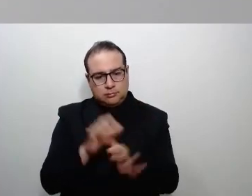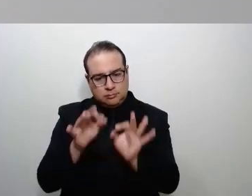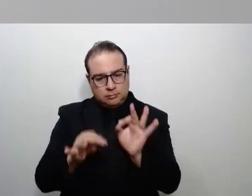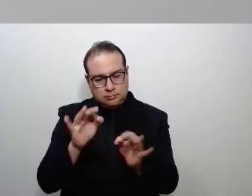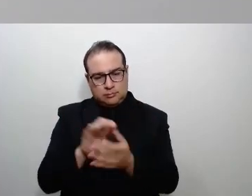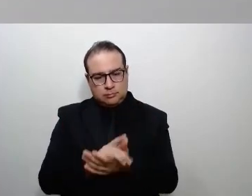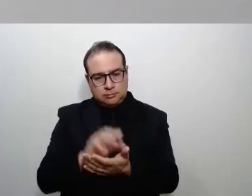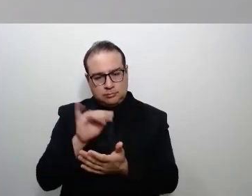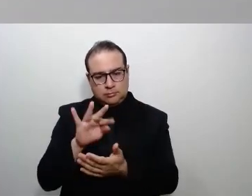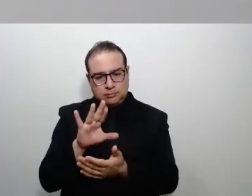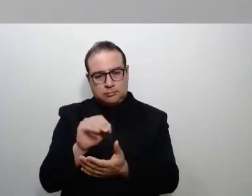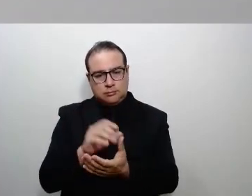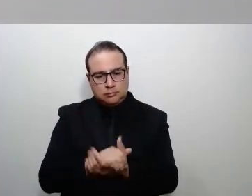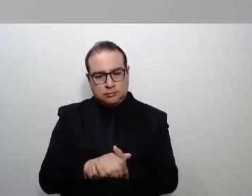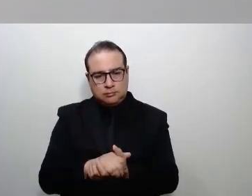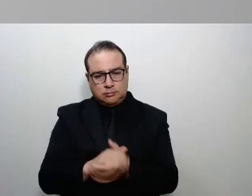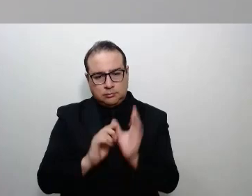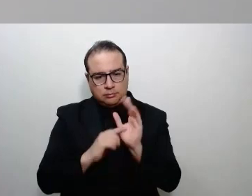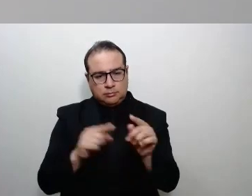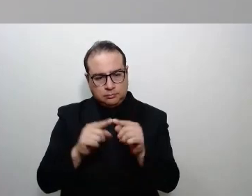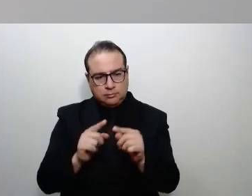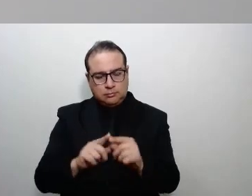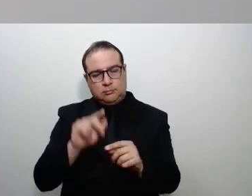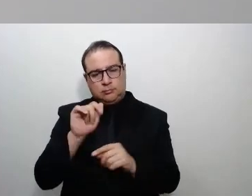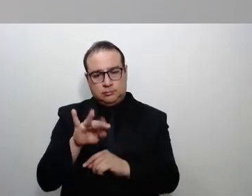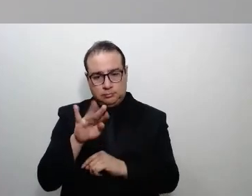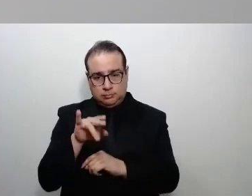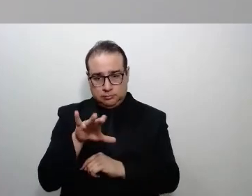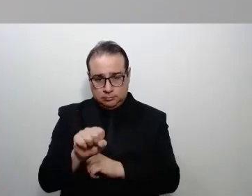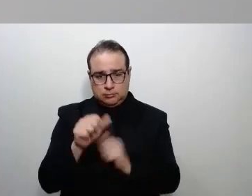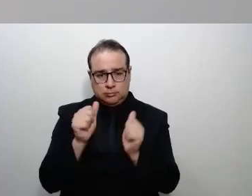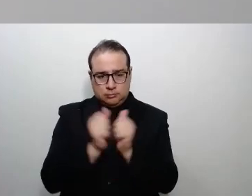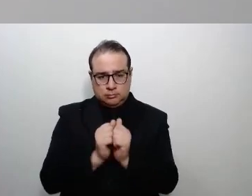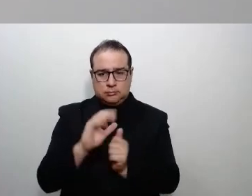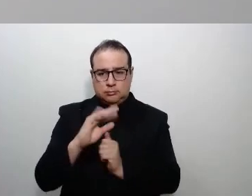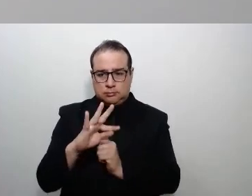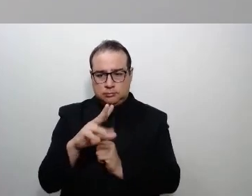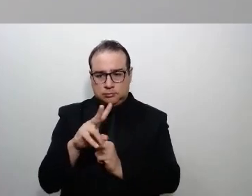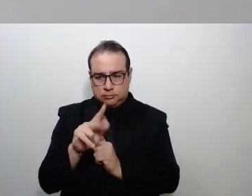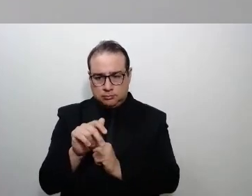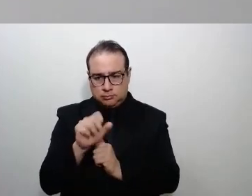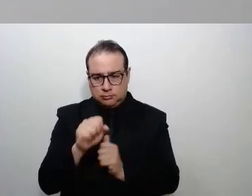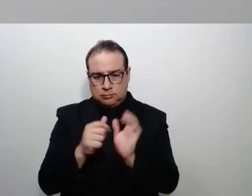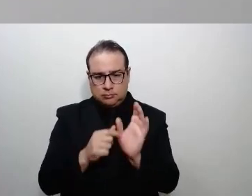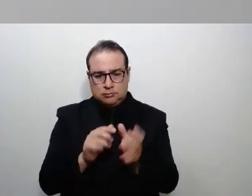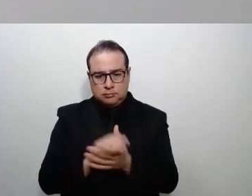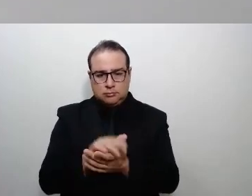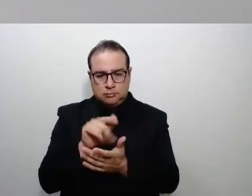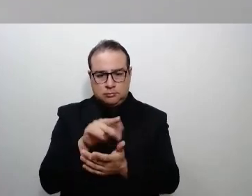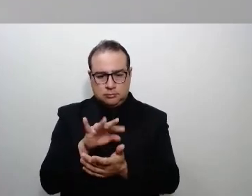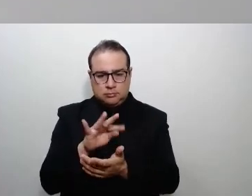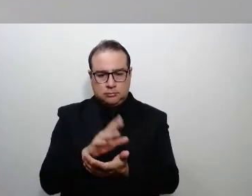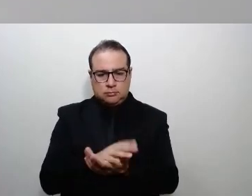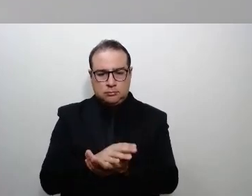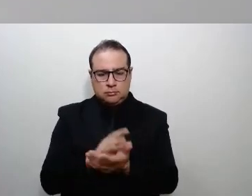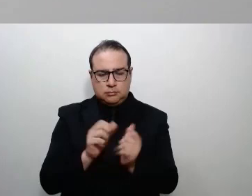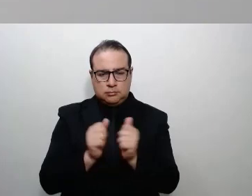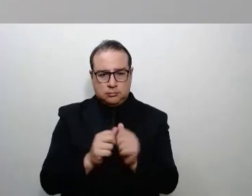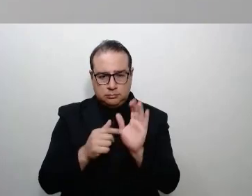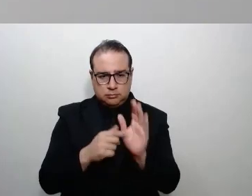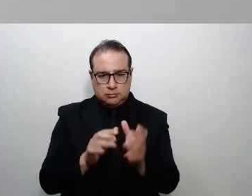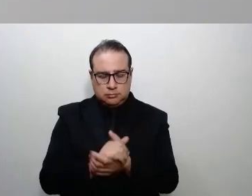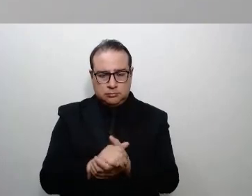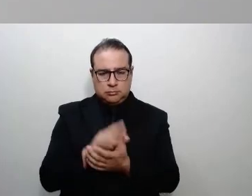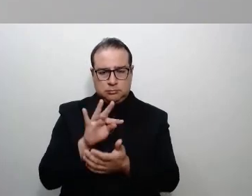no mérito Além disso além das ações ambientais as ações coletivas em sentido amplo elas precisam também de